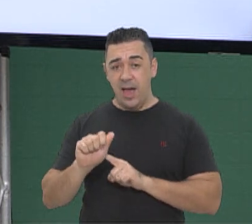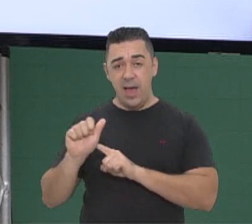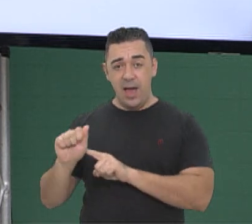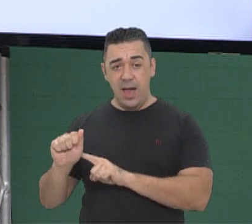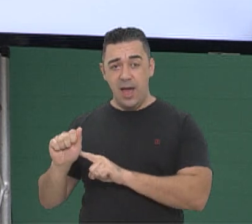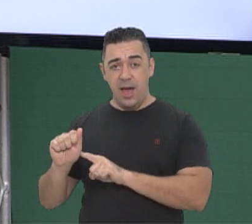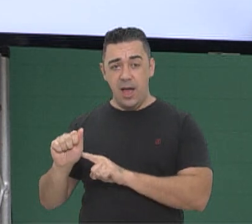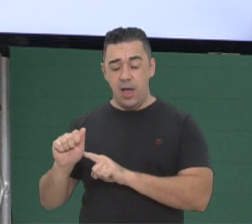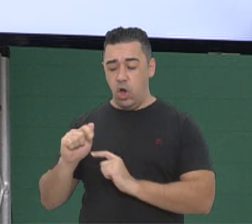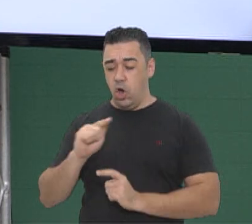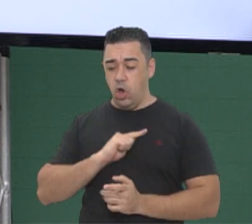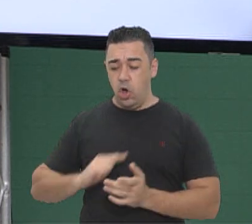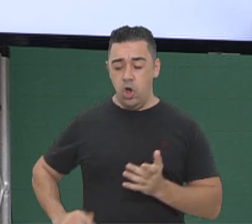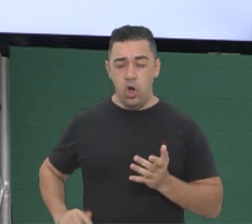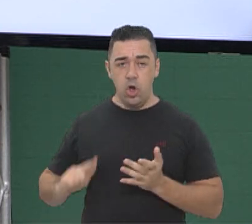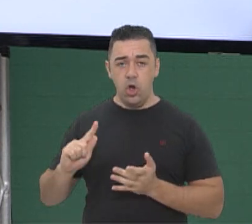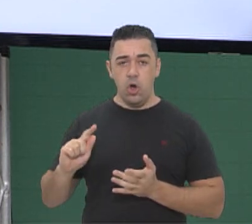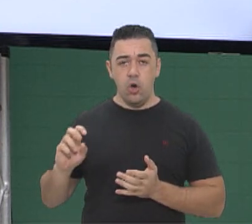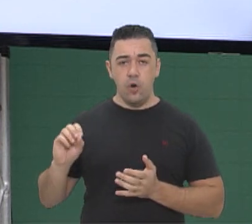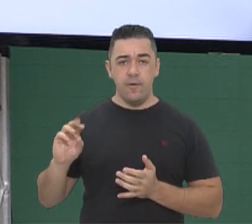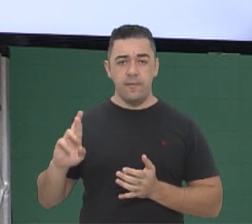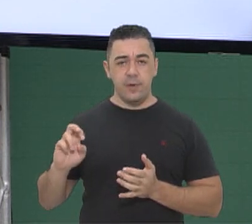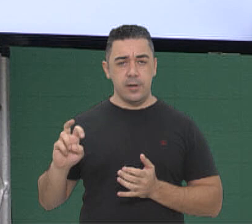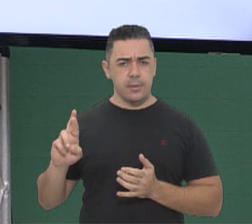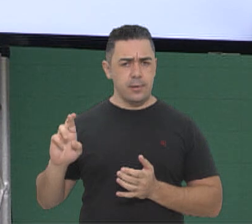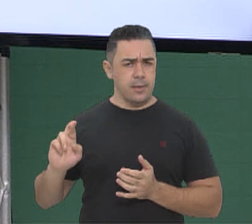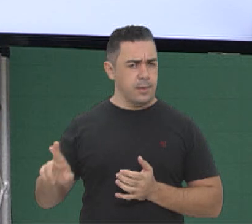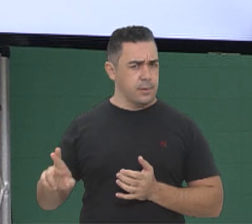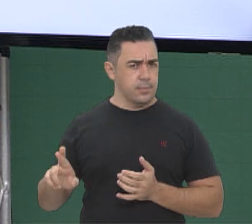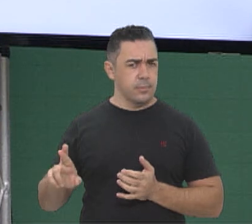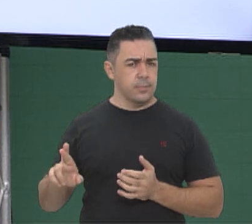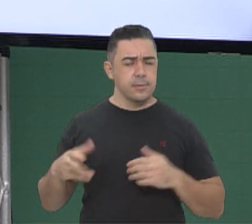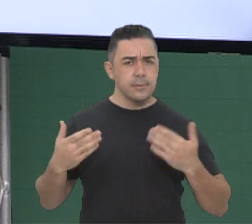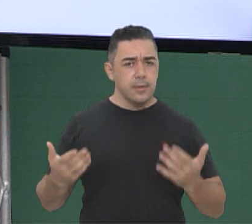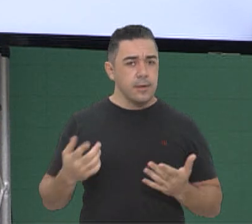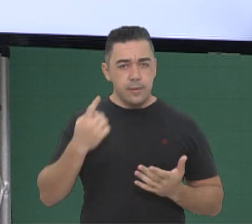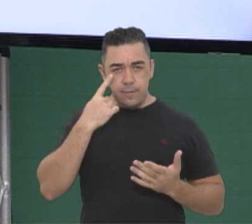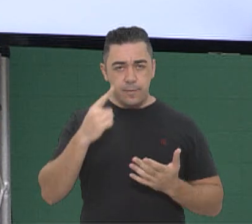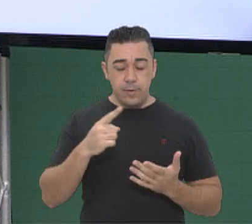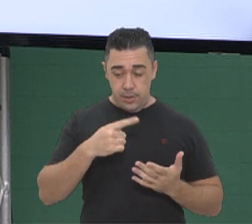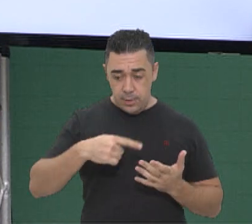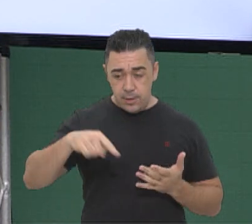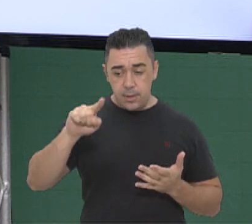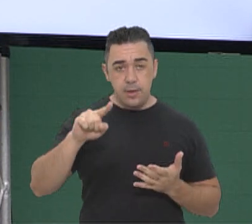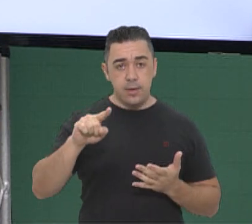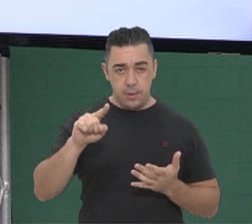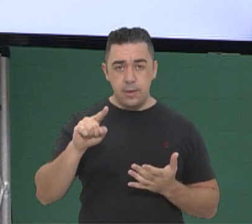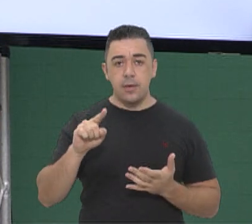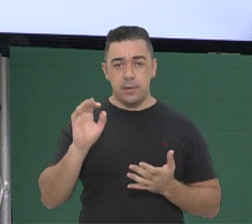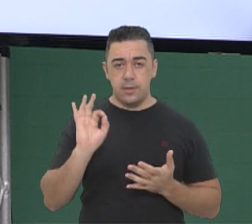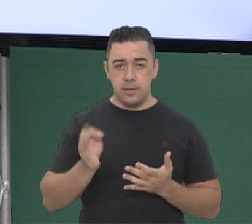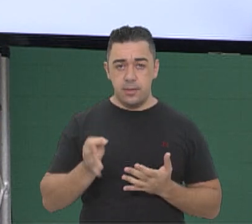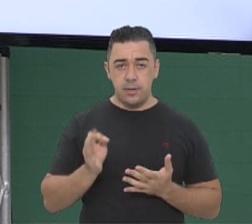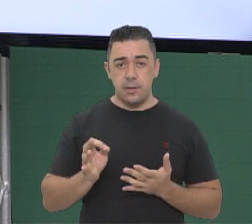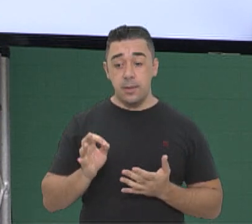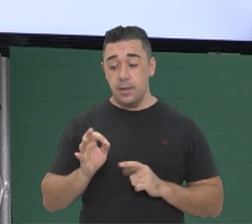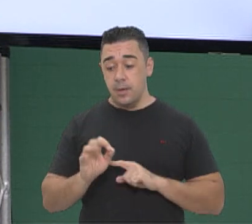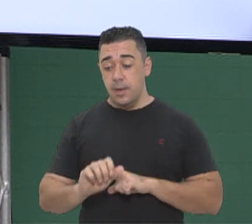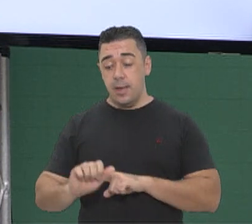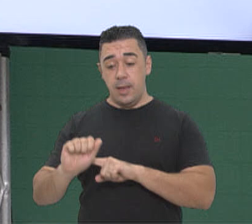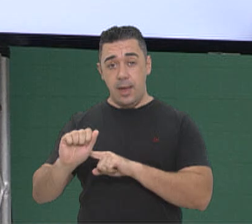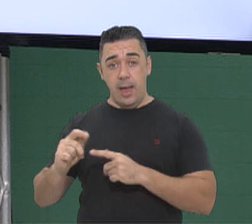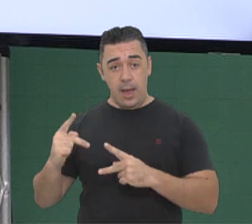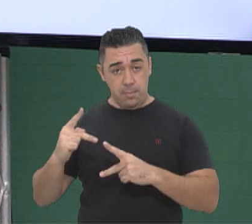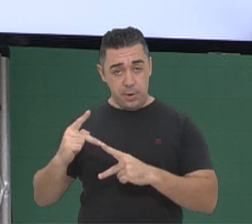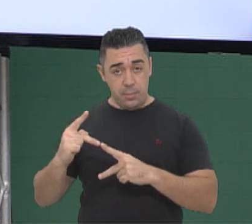vá a governar. Olha só, que nos vá a governar. O verbo ir, presente do indicativo, seguido